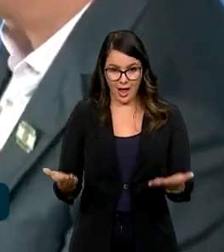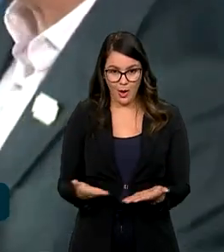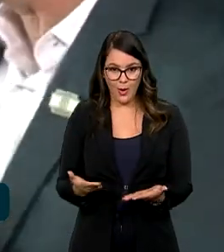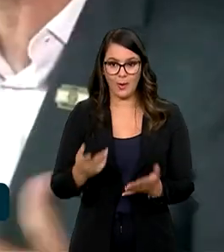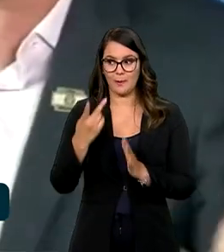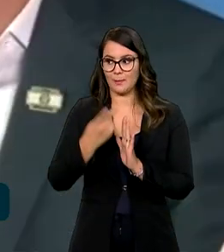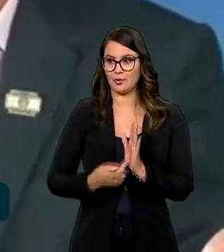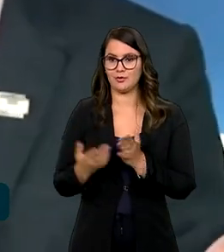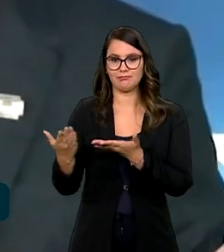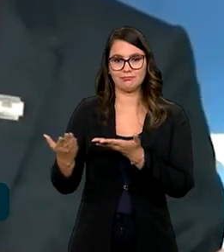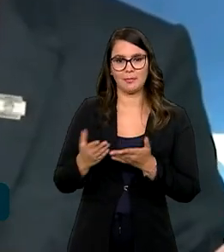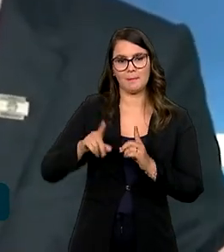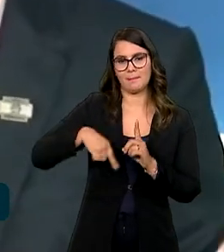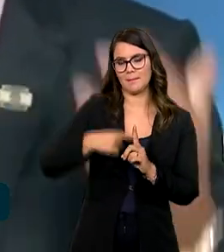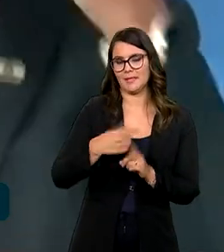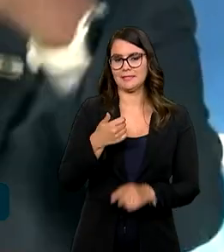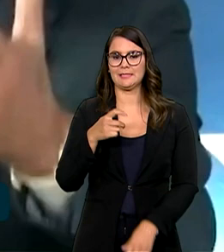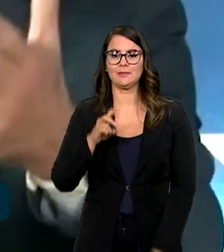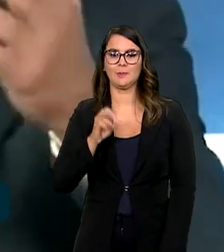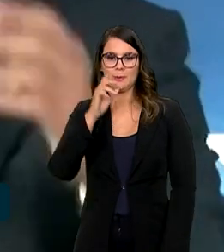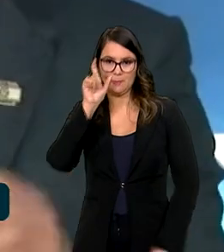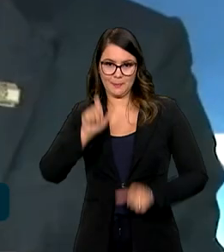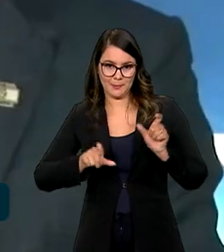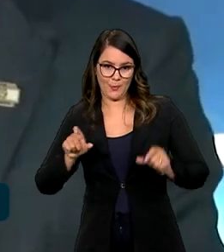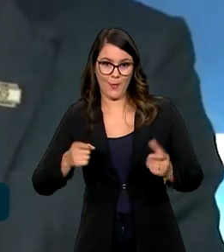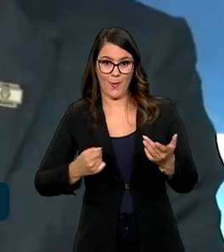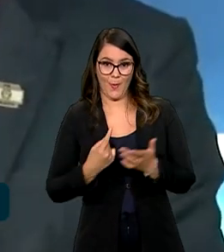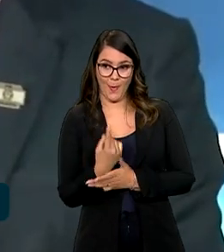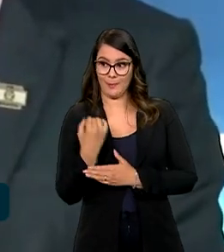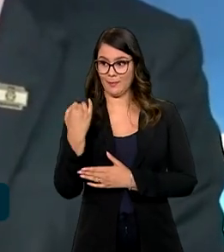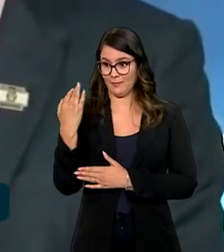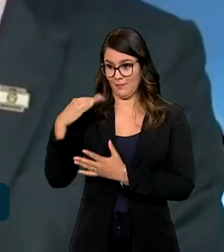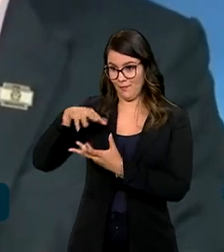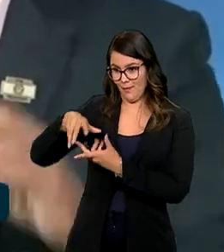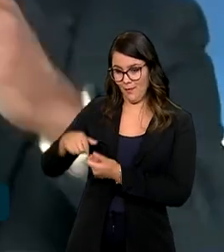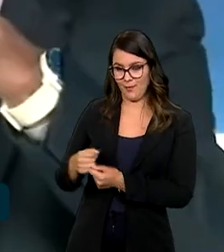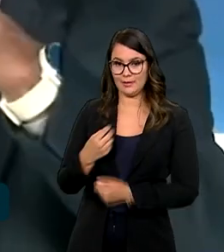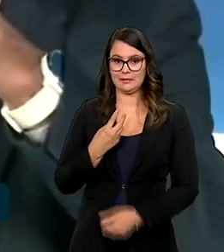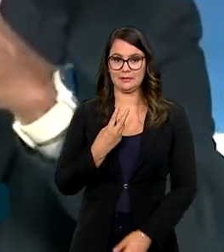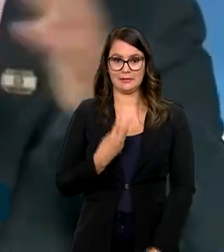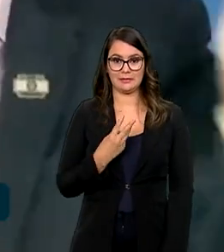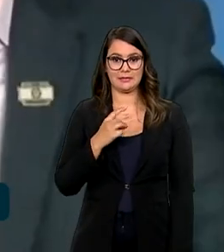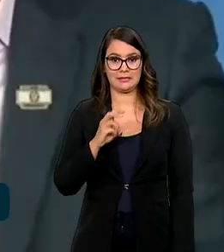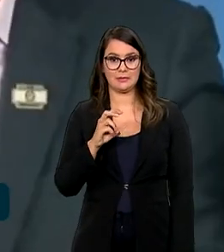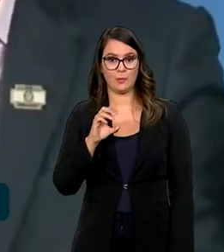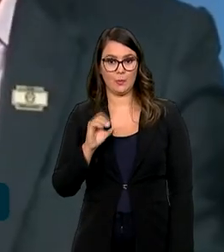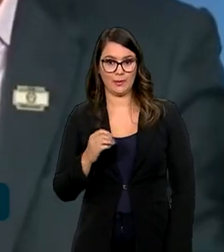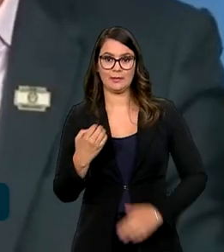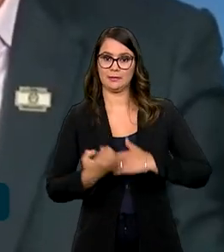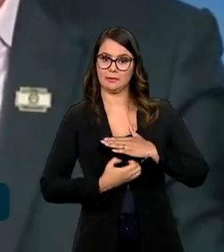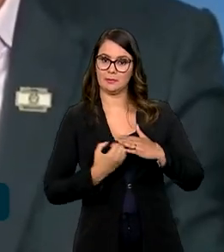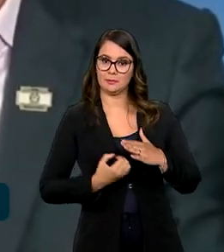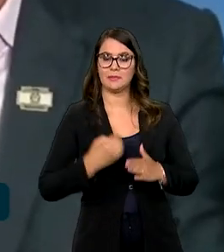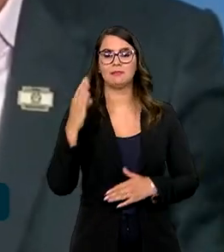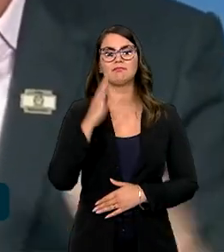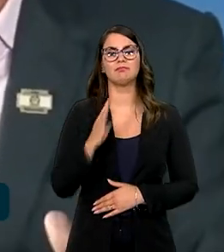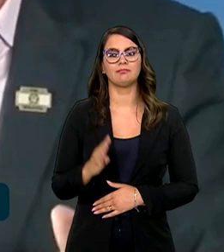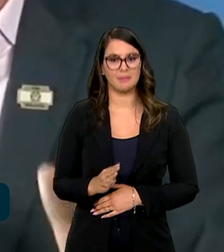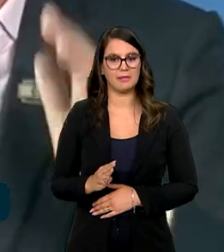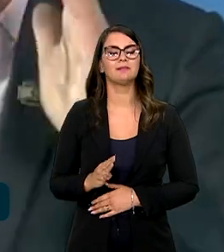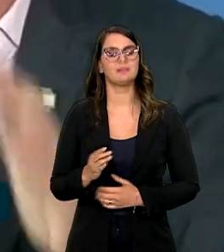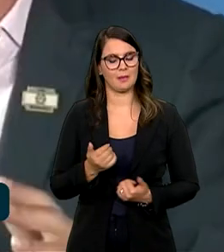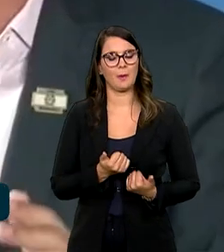programa traiu mais de 150 compradores internacionais e 350 empresas brasileiras foram